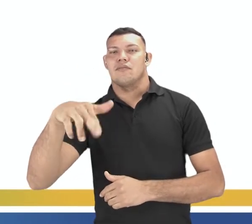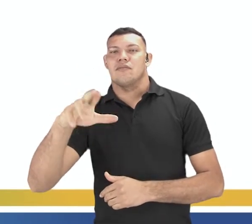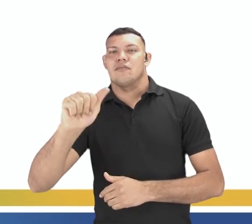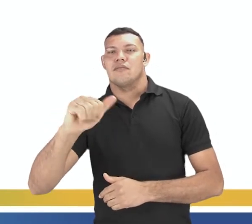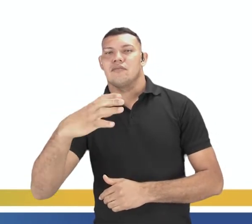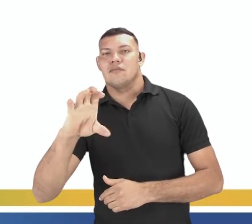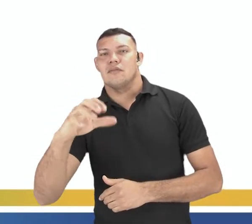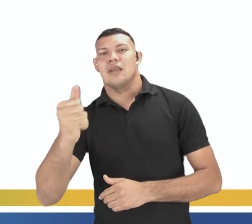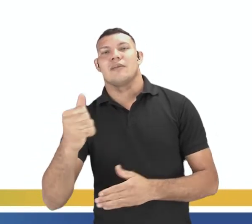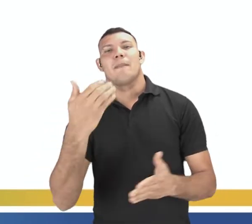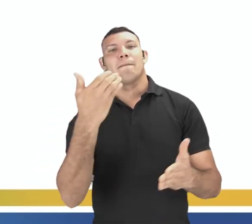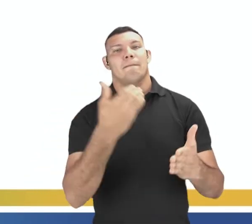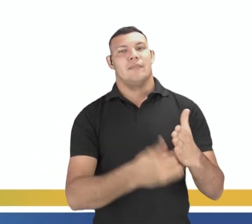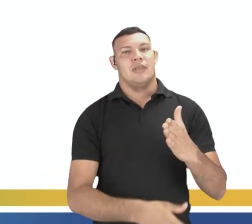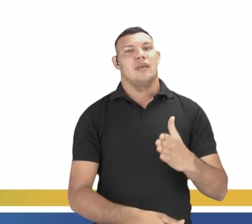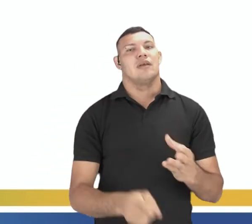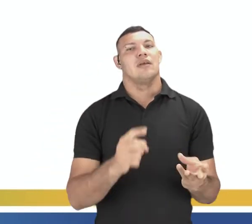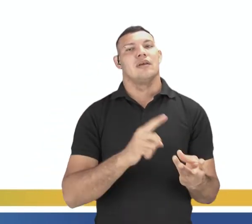unidade fonética.